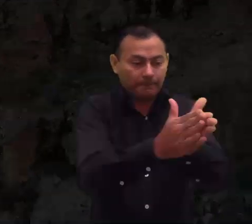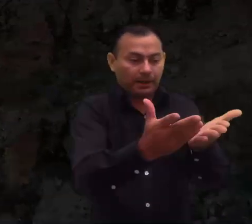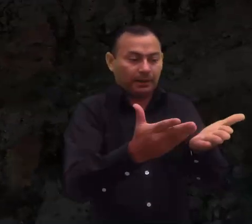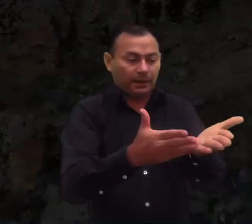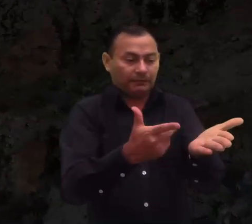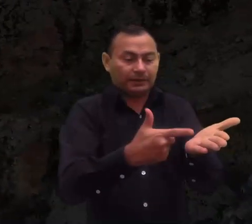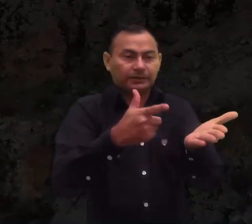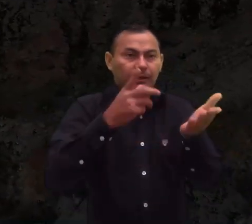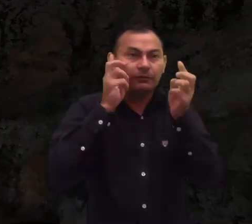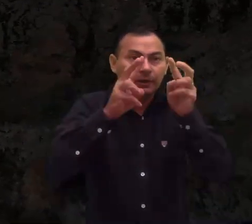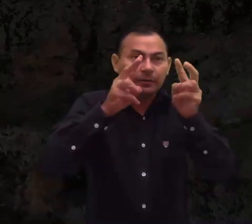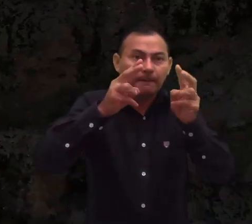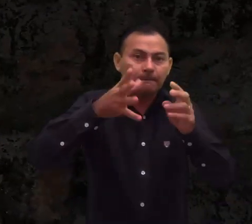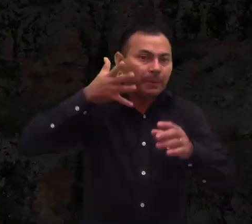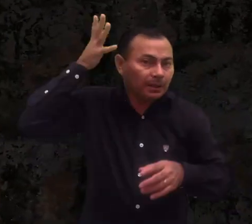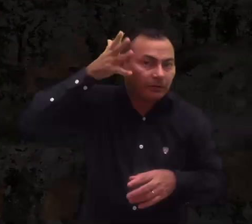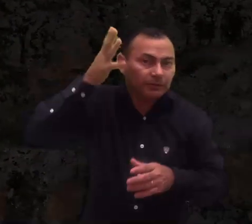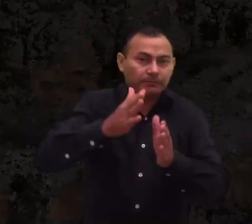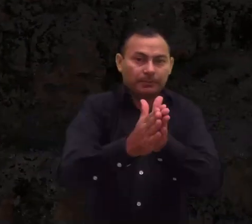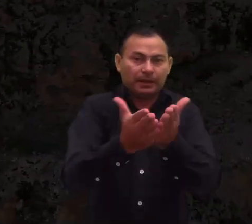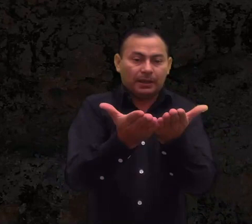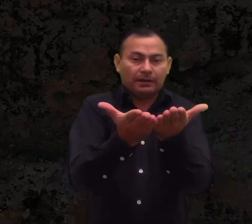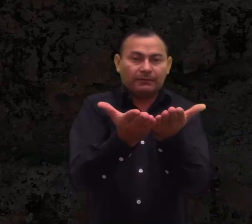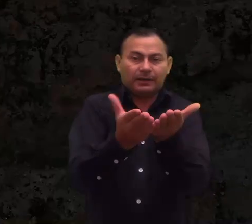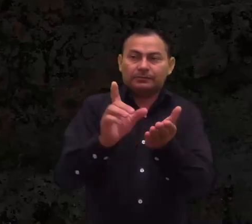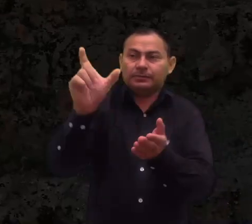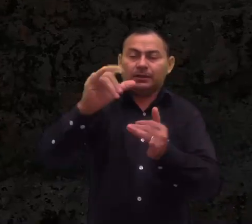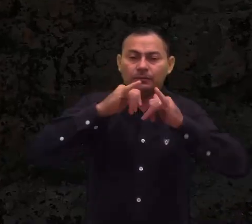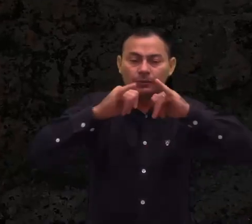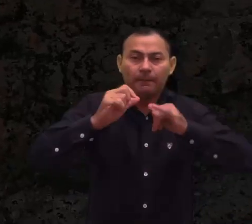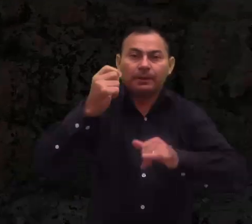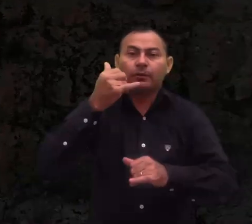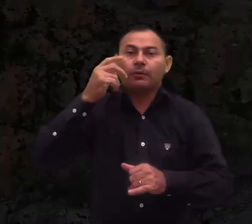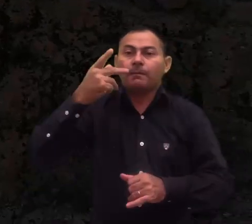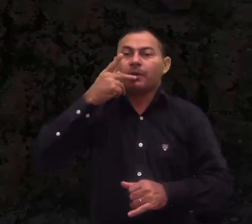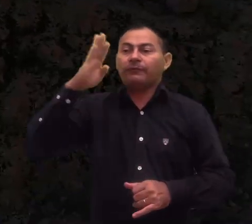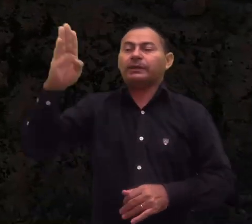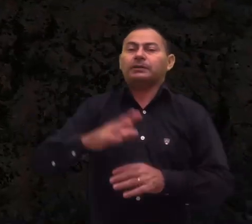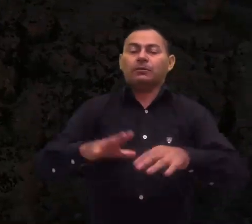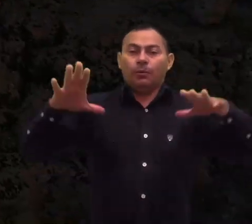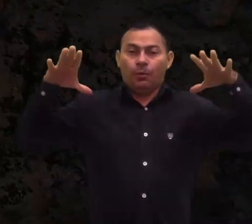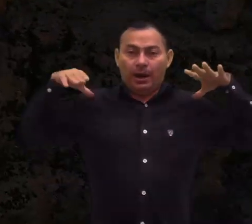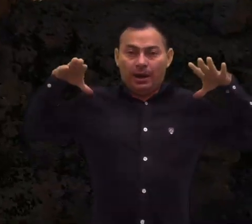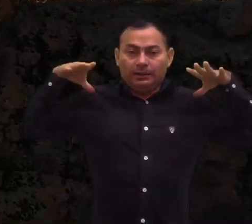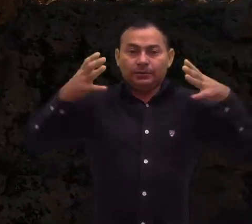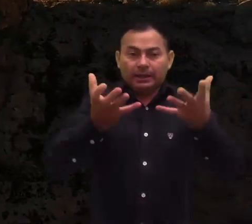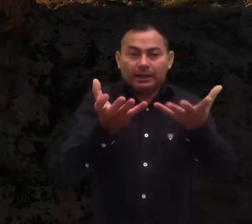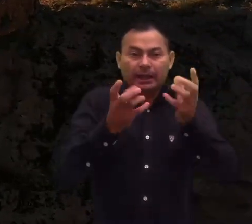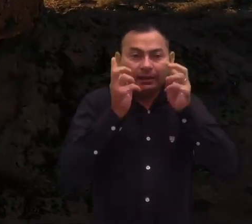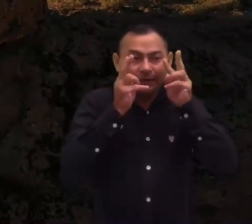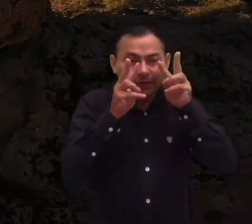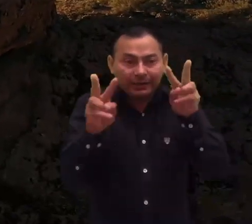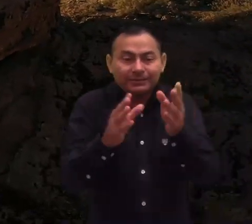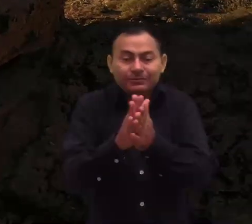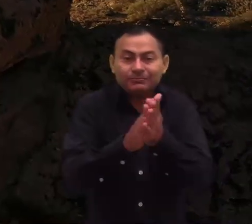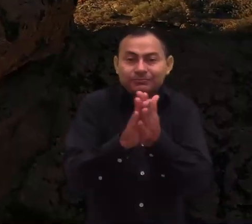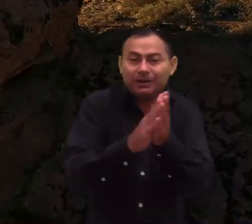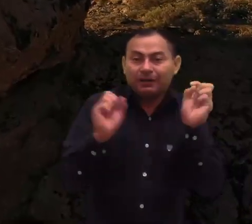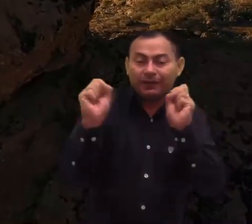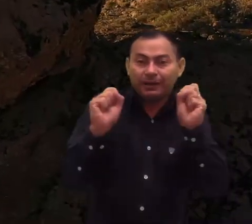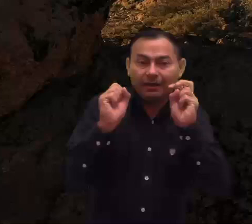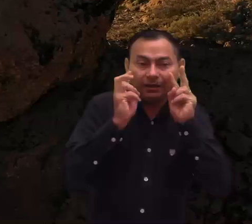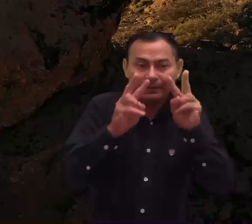a palavra de Deus quando ela é pregada, palavra que foi anunciada pelos profetas e que os anjos anseiam por